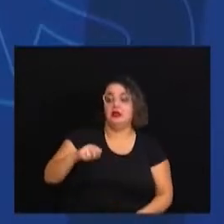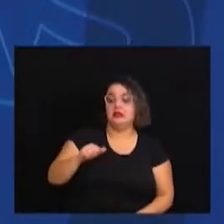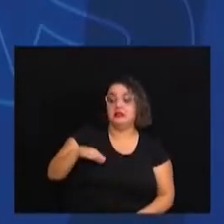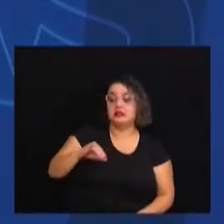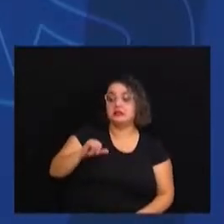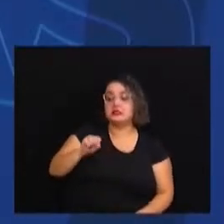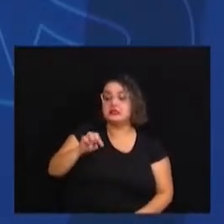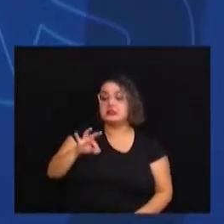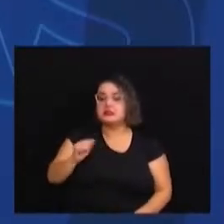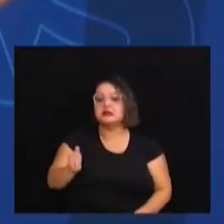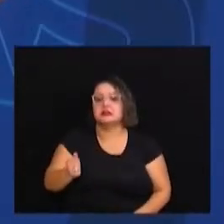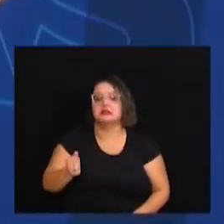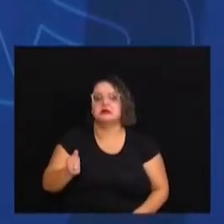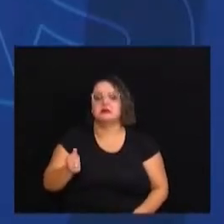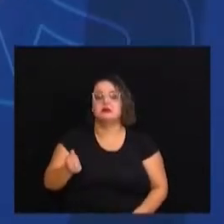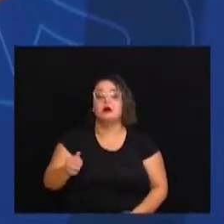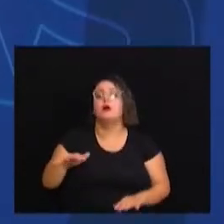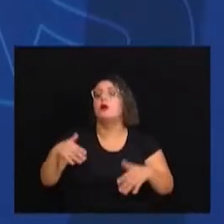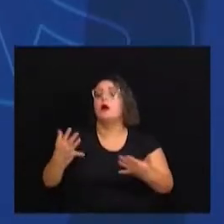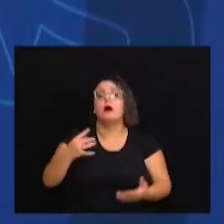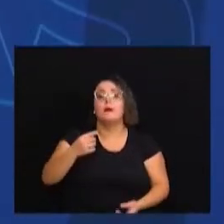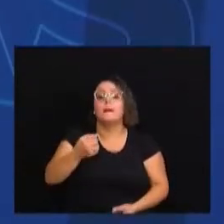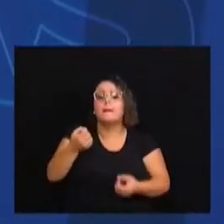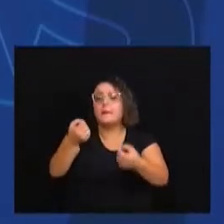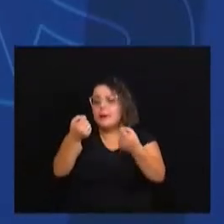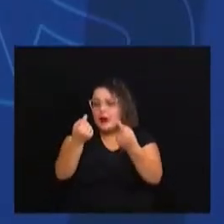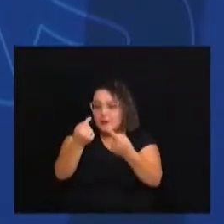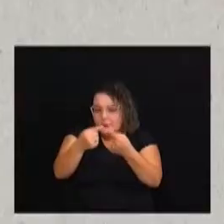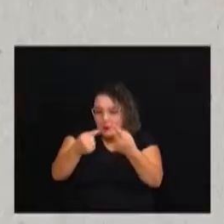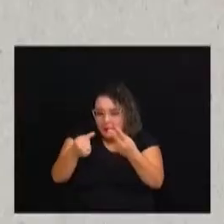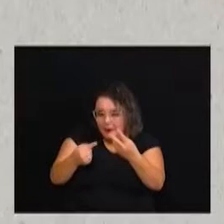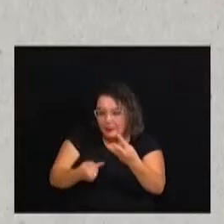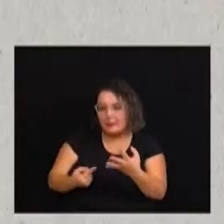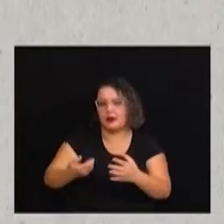falar as principais características de cada um.